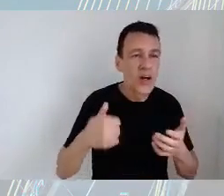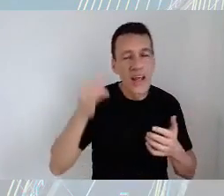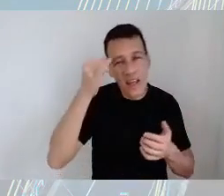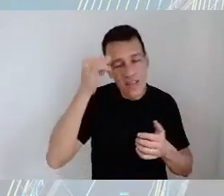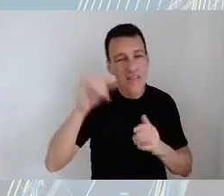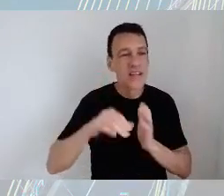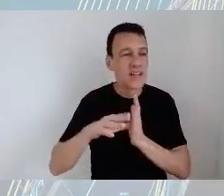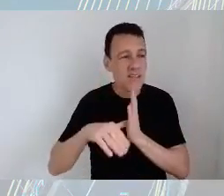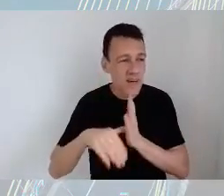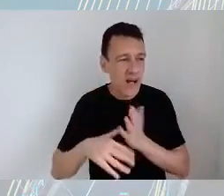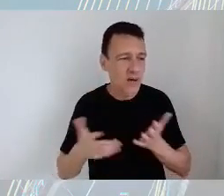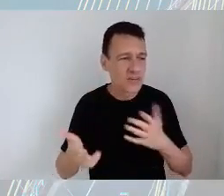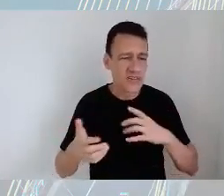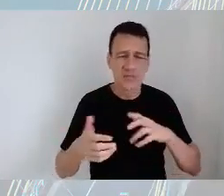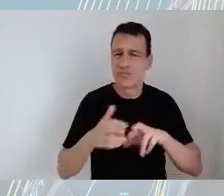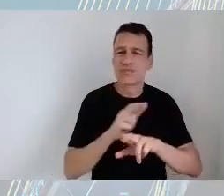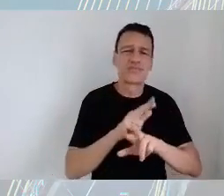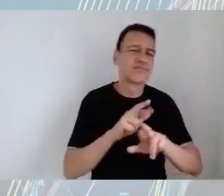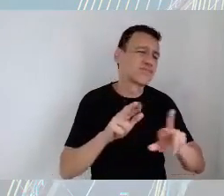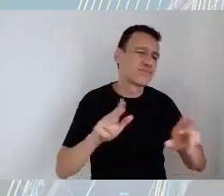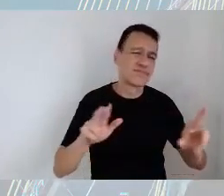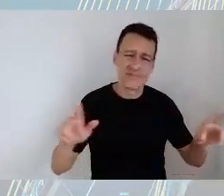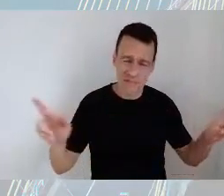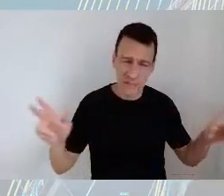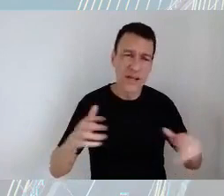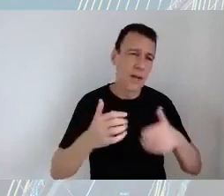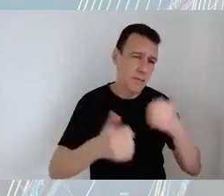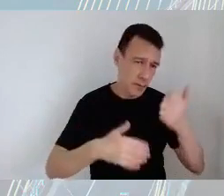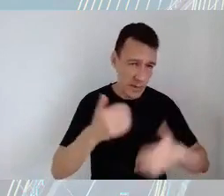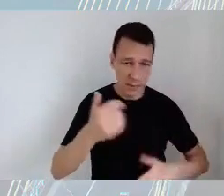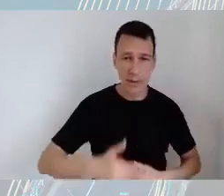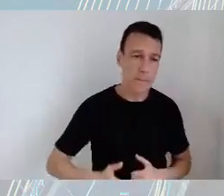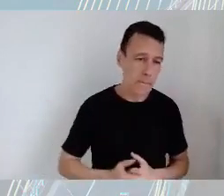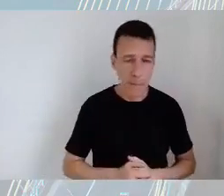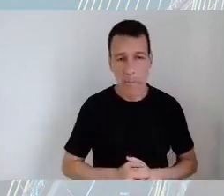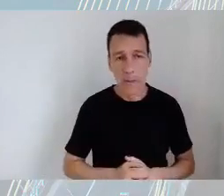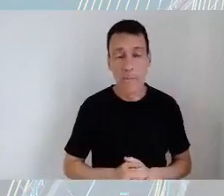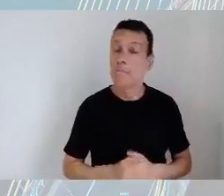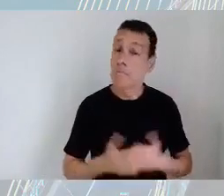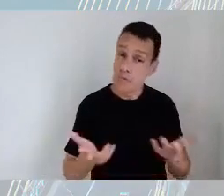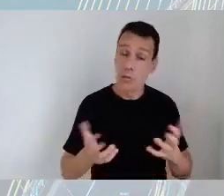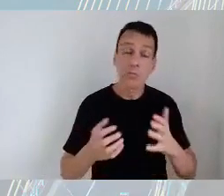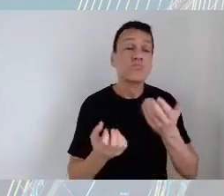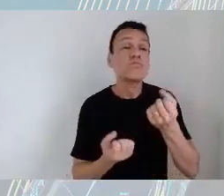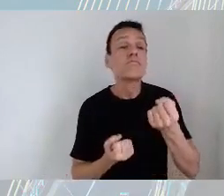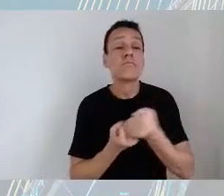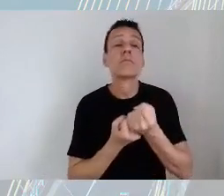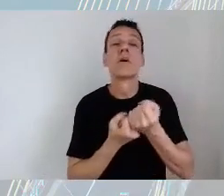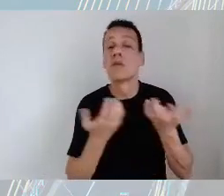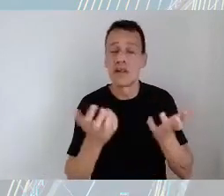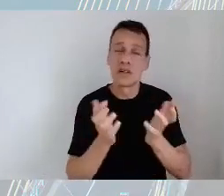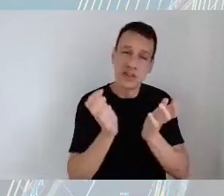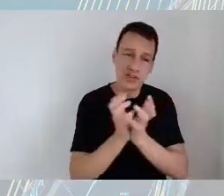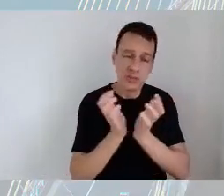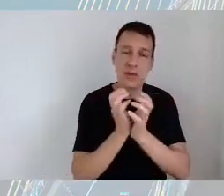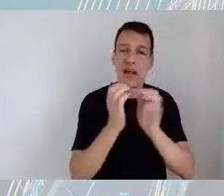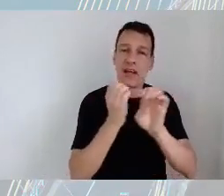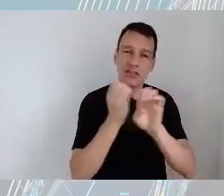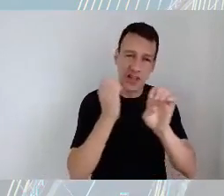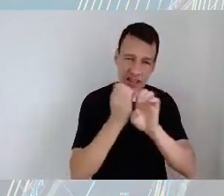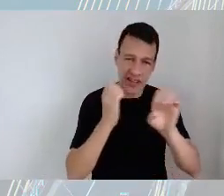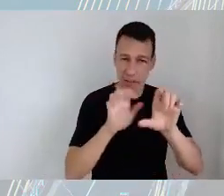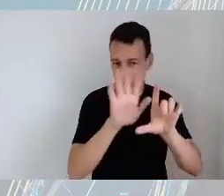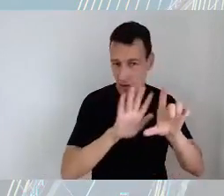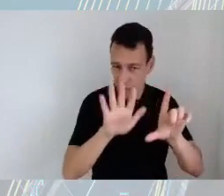quero falar um pouquinho aqui para vocês também, né? E para dar suporte a tudo isso, o time de engenharia e plataforma, como eu falei anteriormente. Então, como é que a